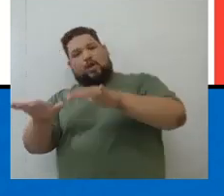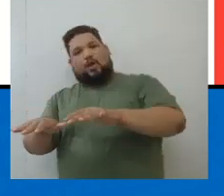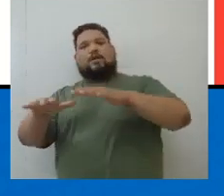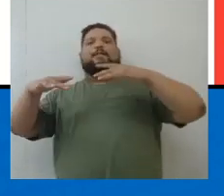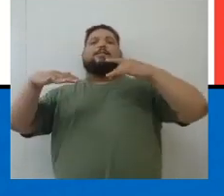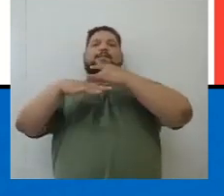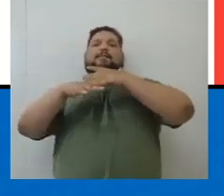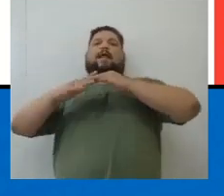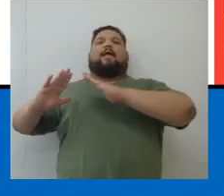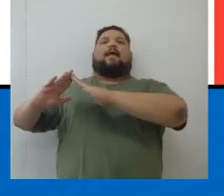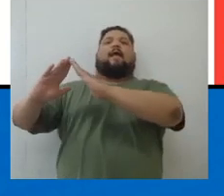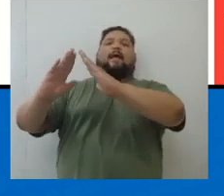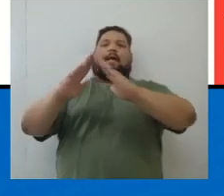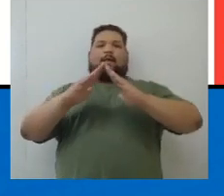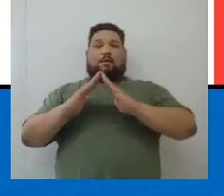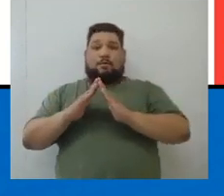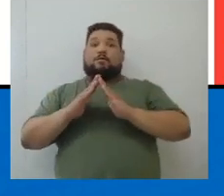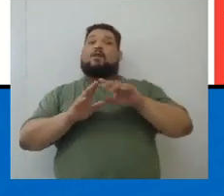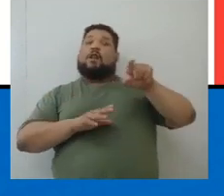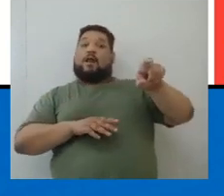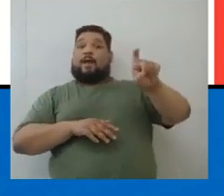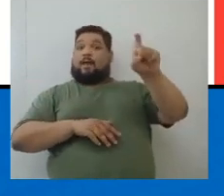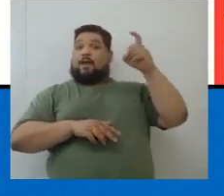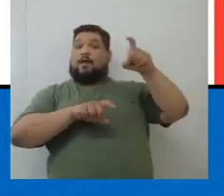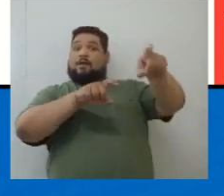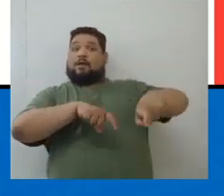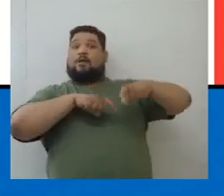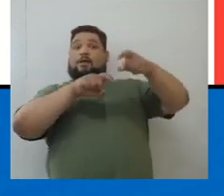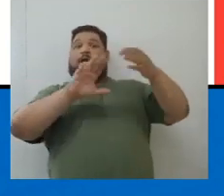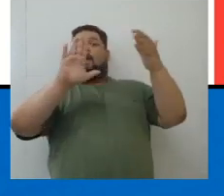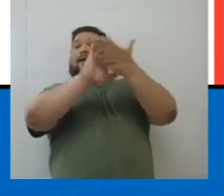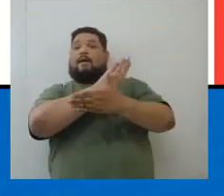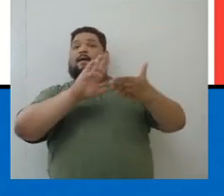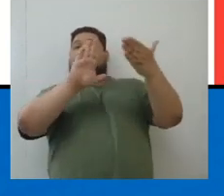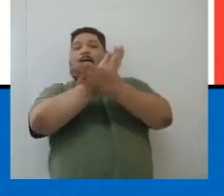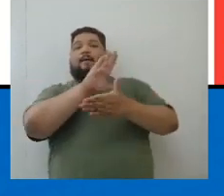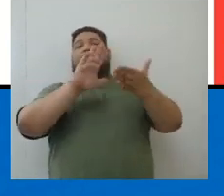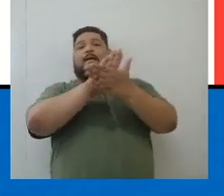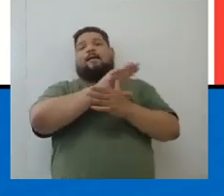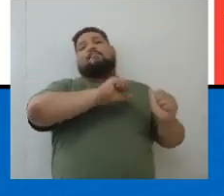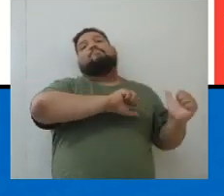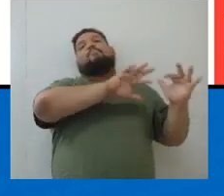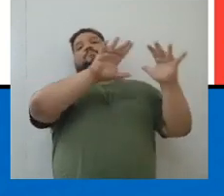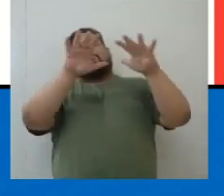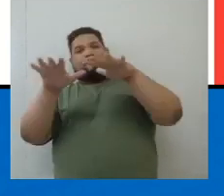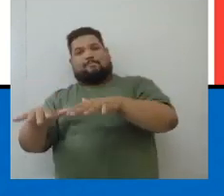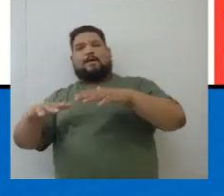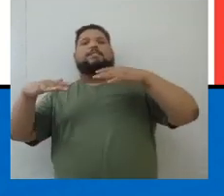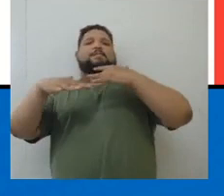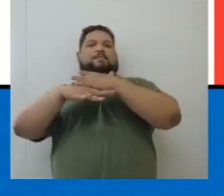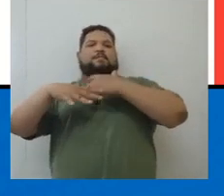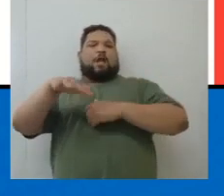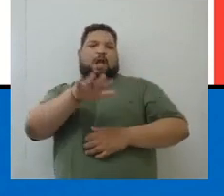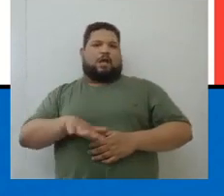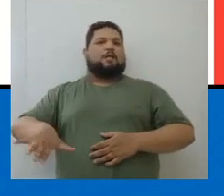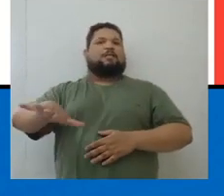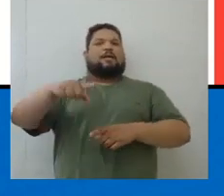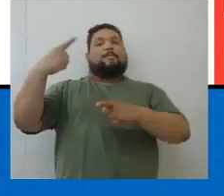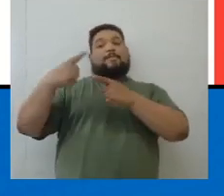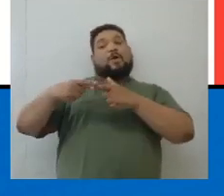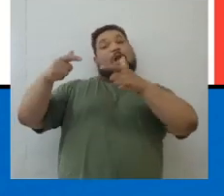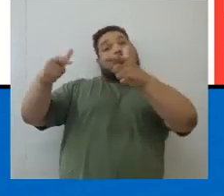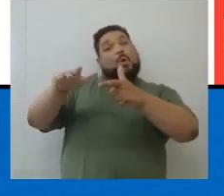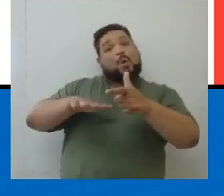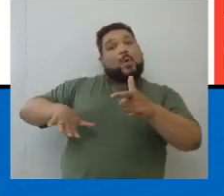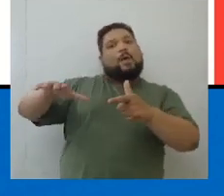As pessoas vão começar a sair dessa zona rural e vão começar a migrar para o espaço urbano. Por quê? Porque ele vai estar sendo